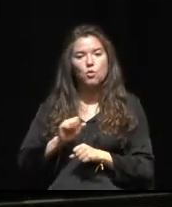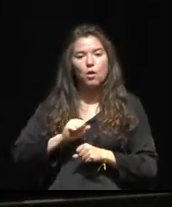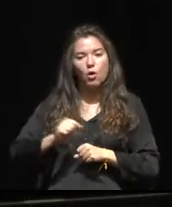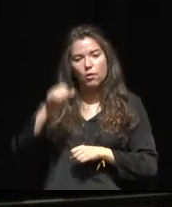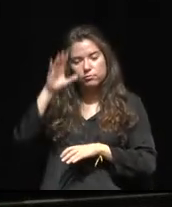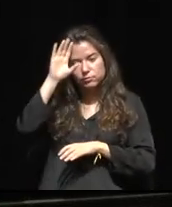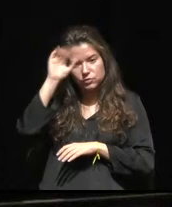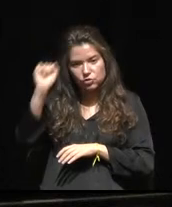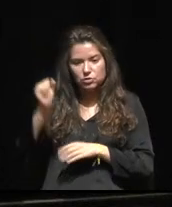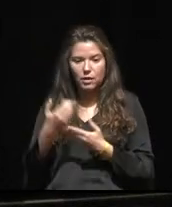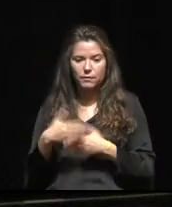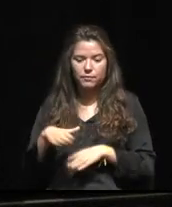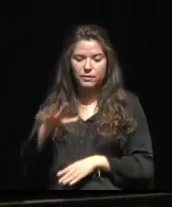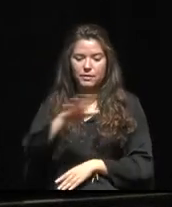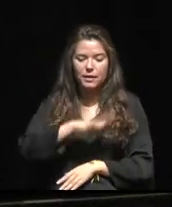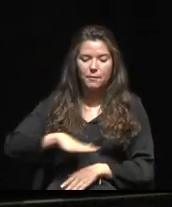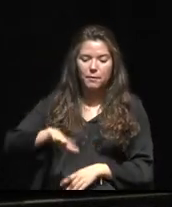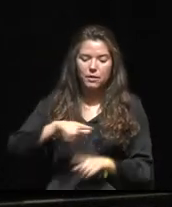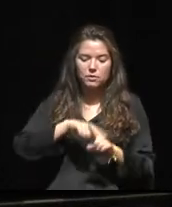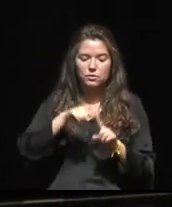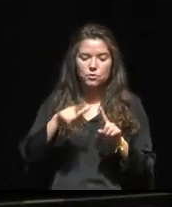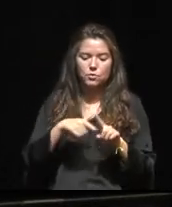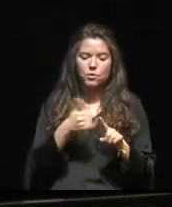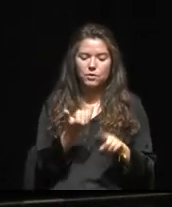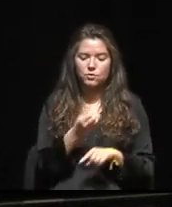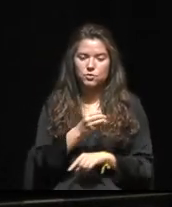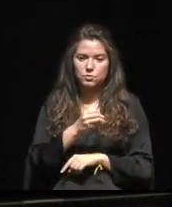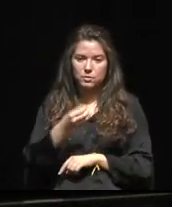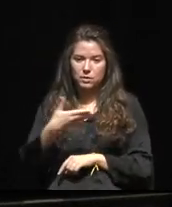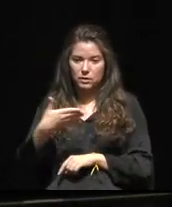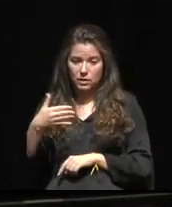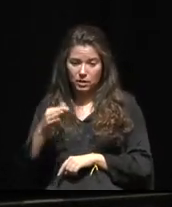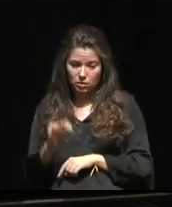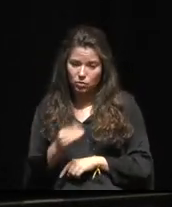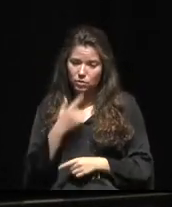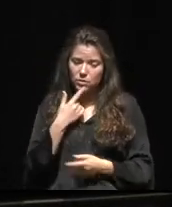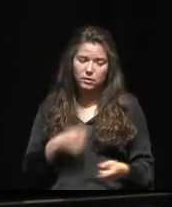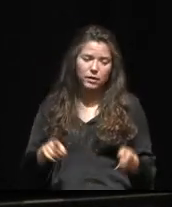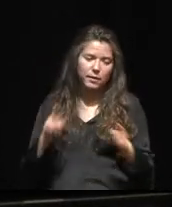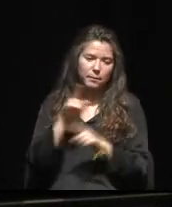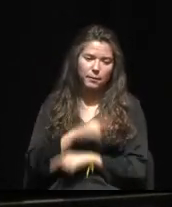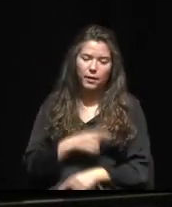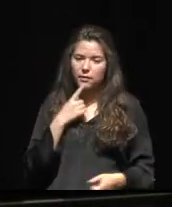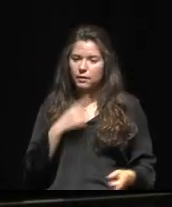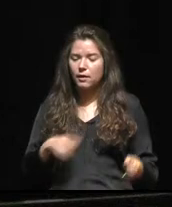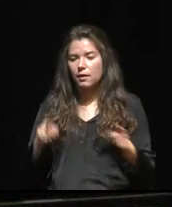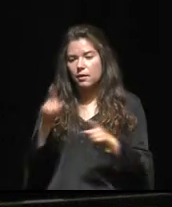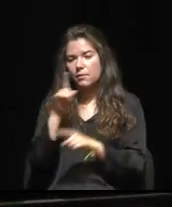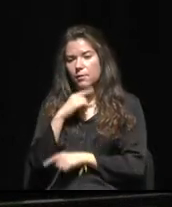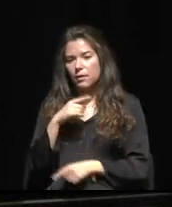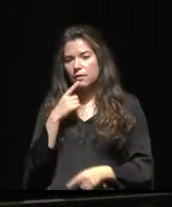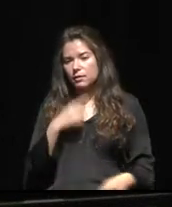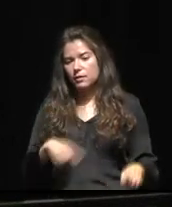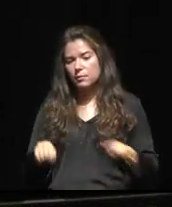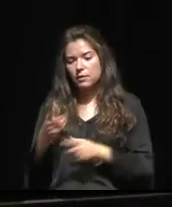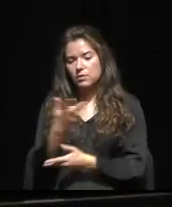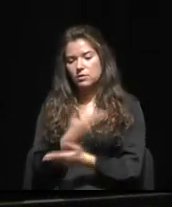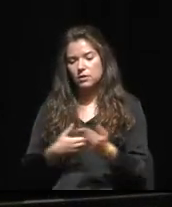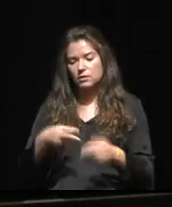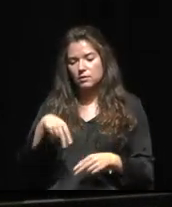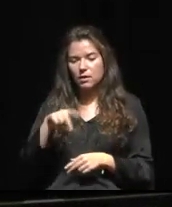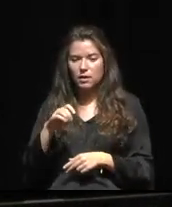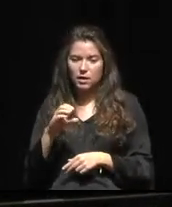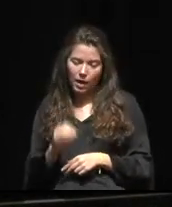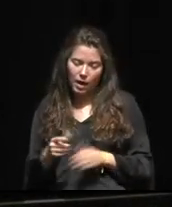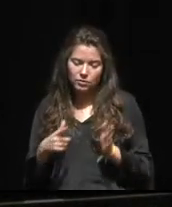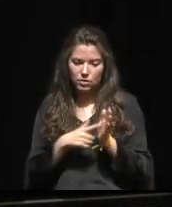acontecimentos da praça Maiden em 2014 e a repetir a k7 mais que gasta das críticas à Nat Estados Unidos